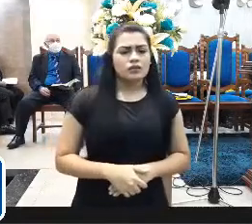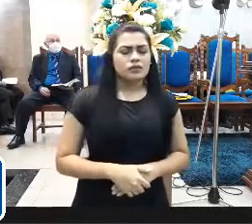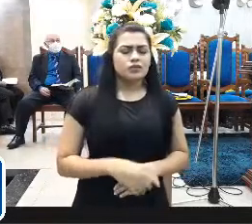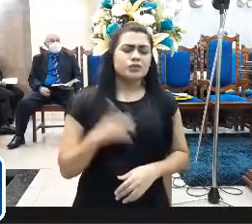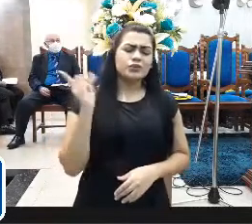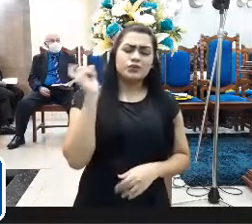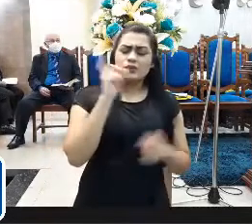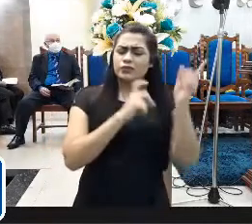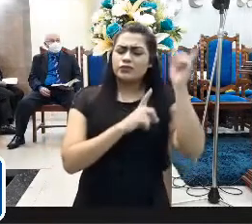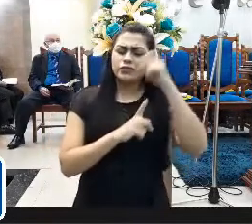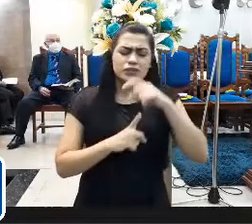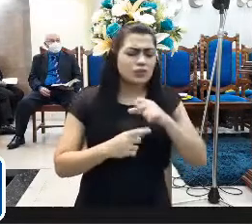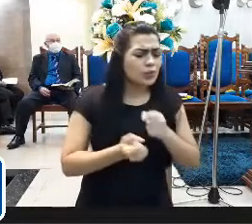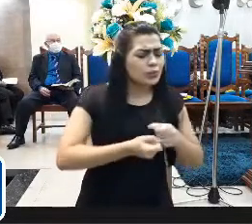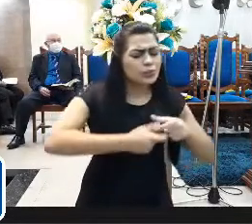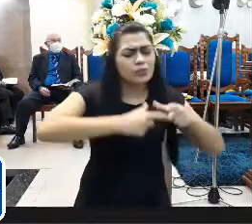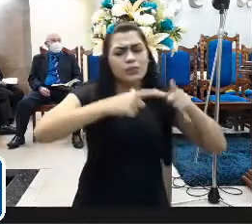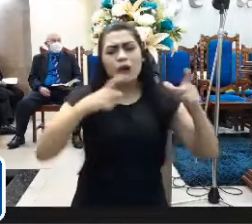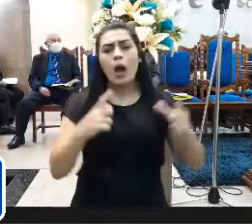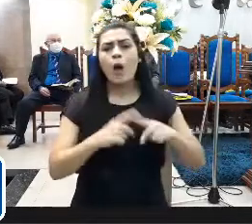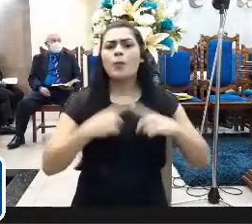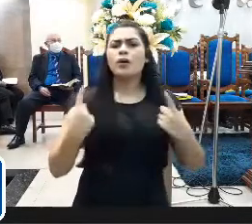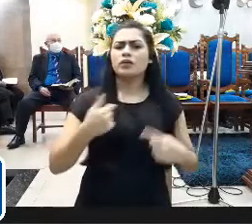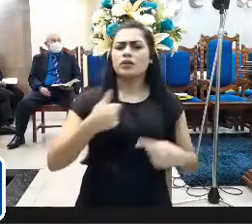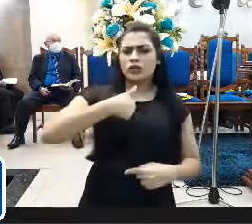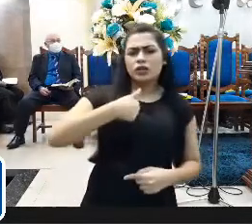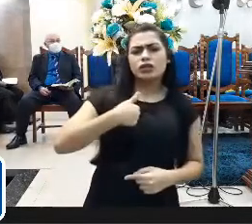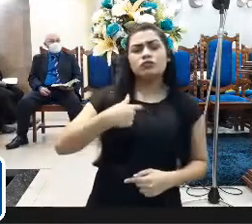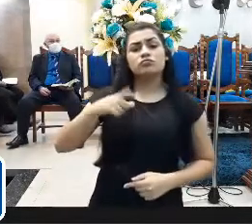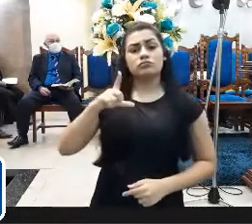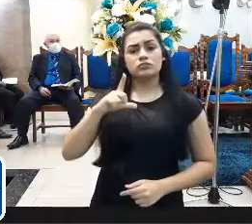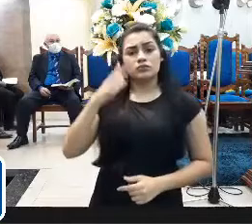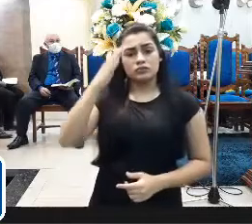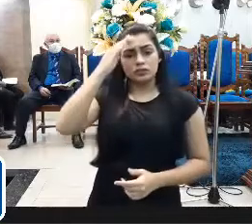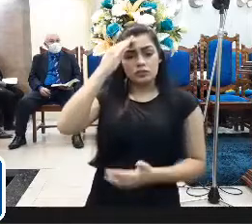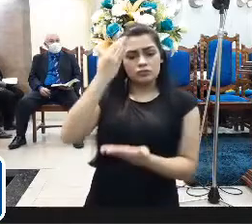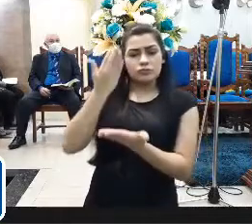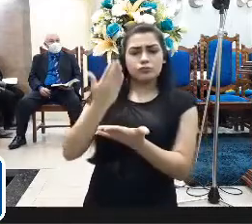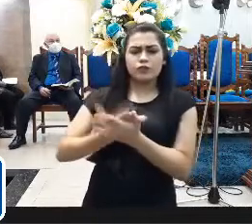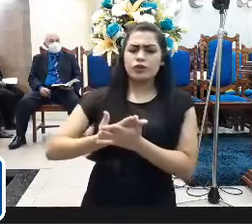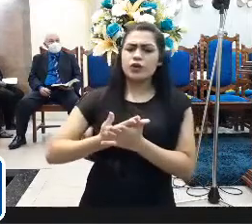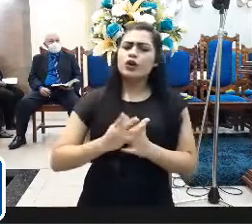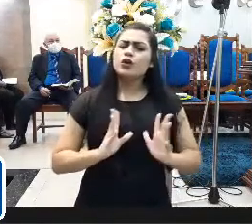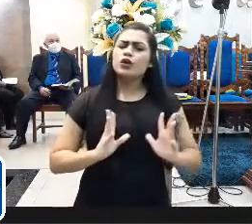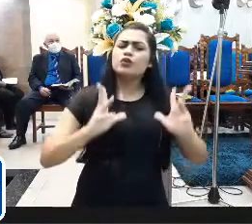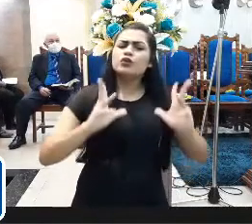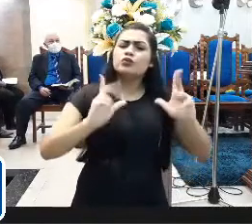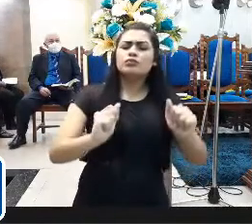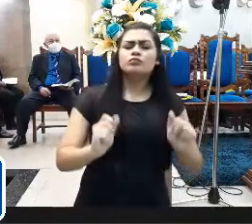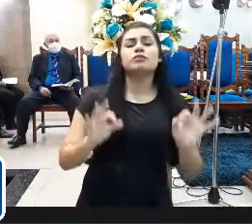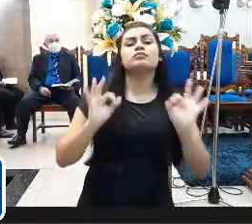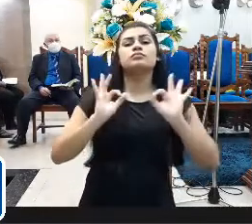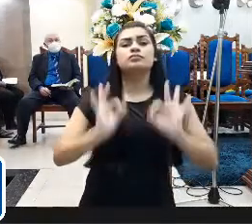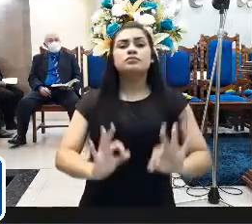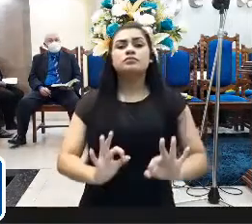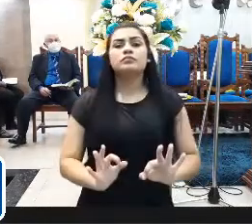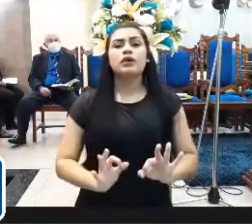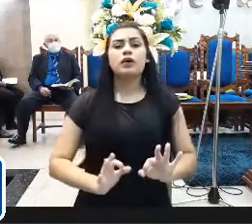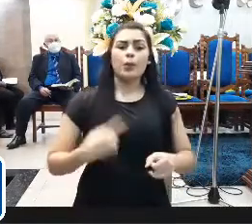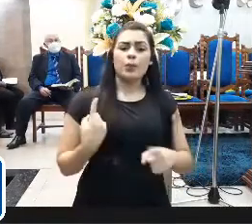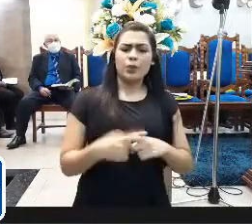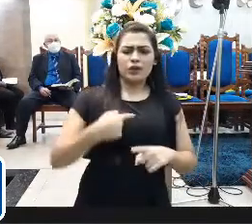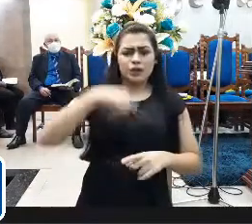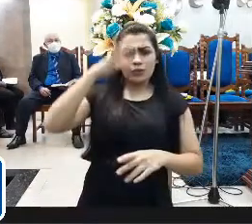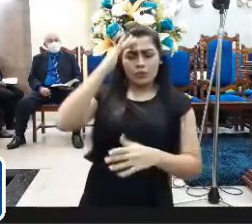uma expectativa favorável que vai dar tudo certo. No final vai dar tudo certo, porque eu